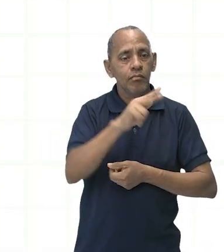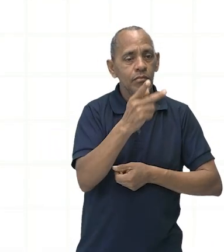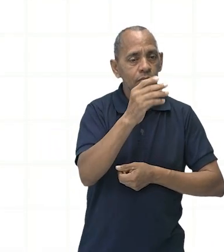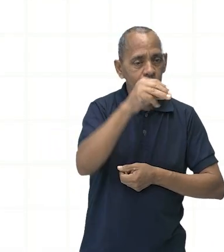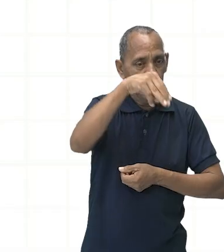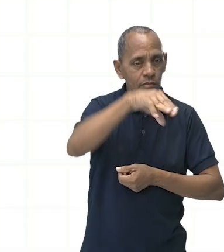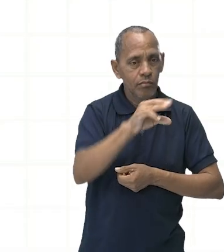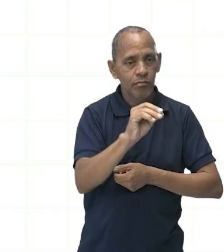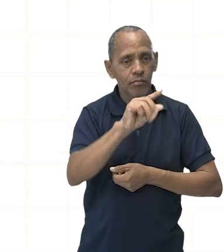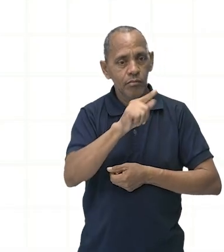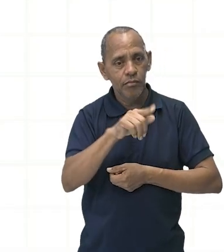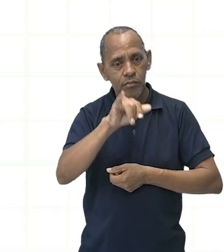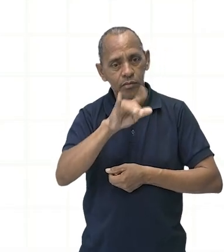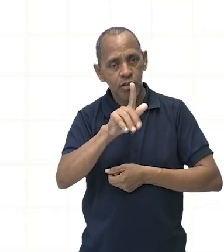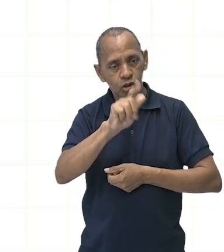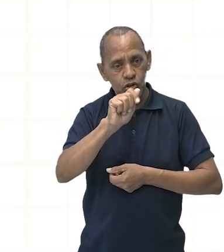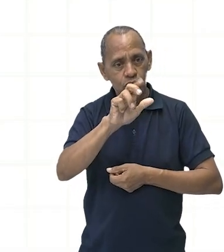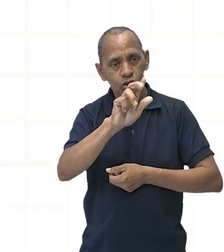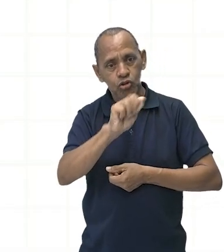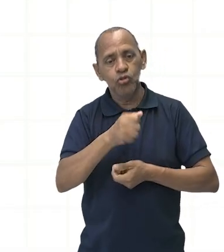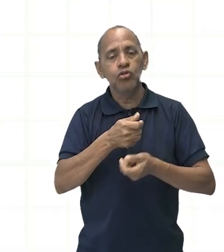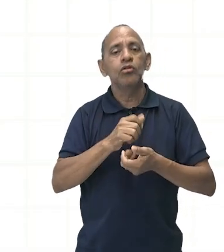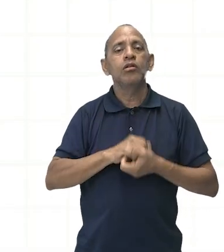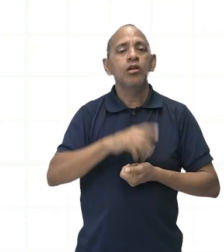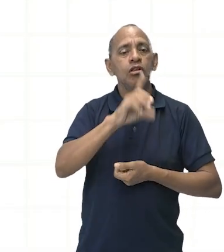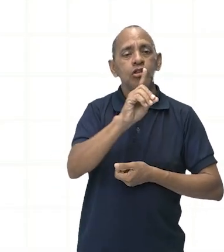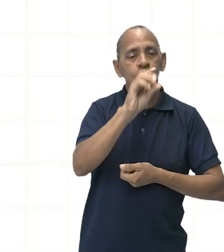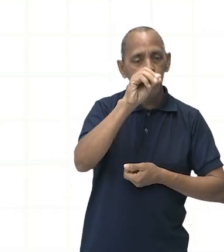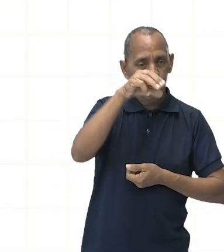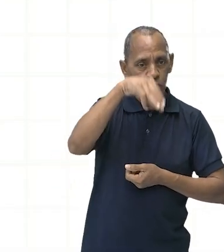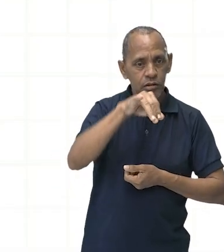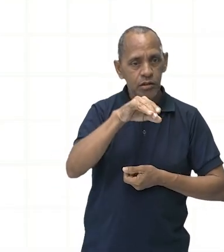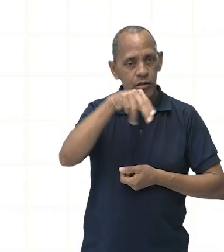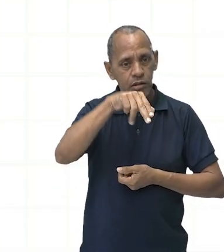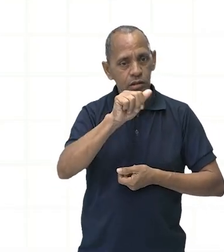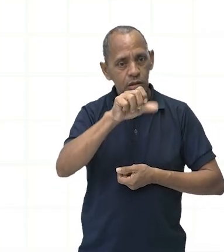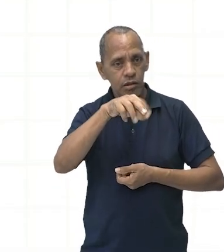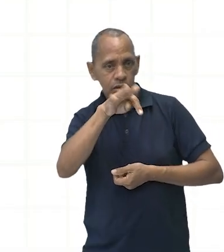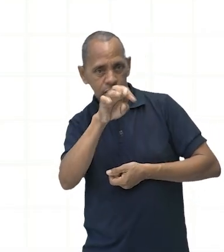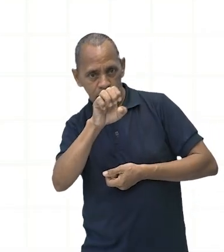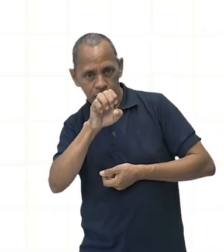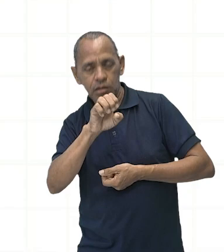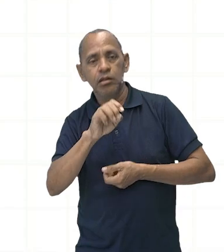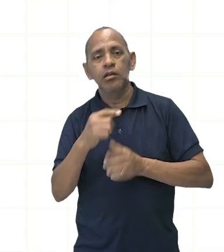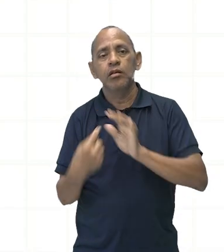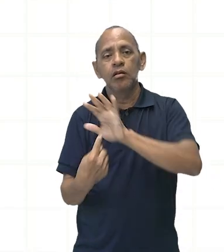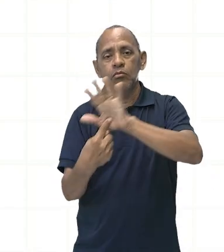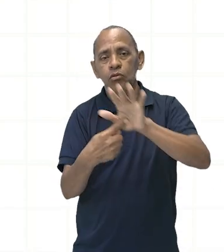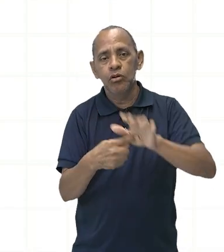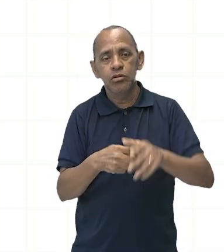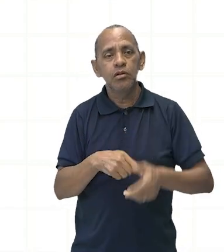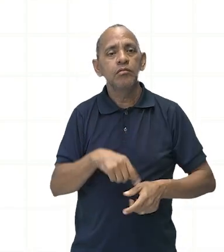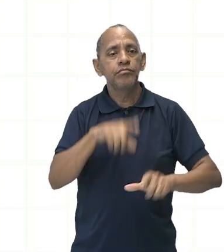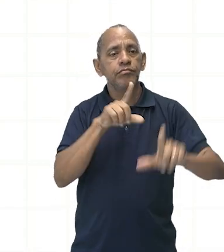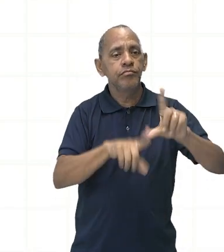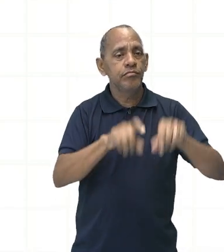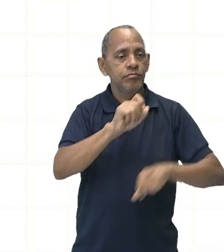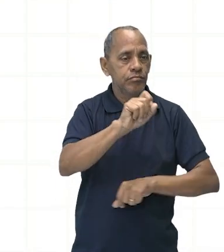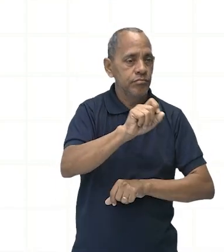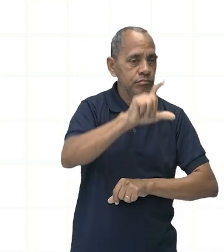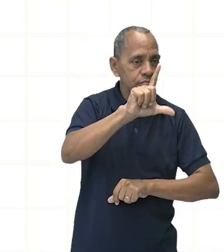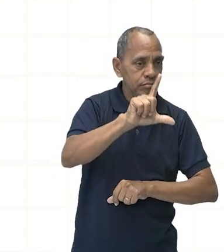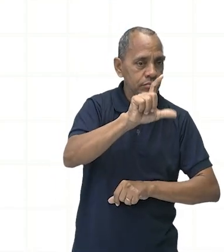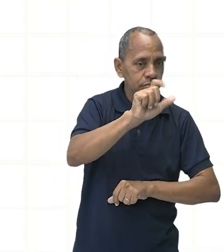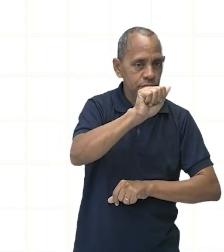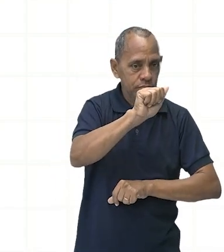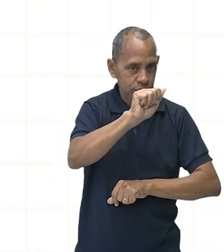homozigoto dominante, porque ele está expresso, vejam só, representados aqui pela letra A maiúscula e